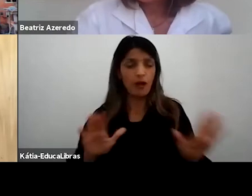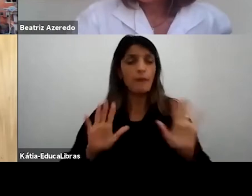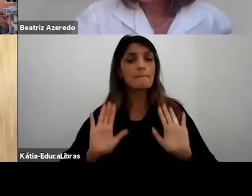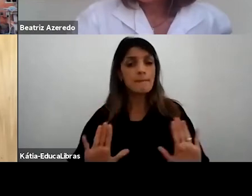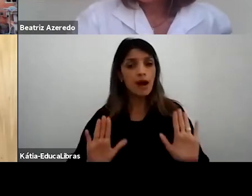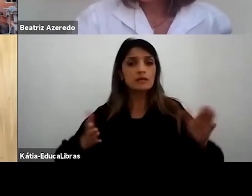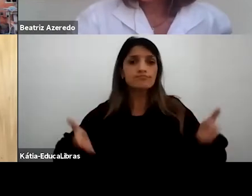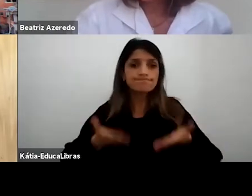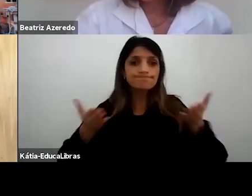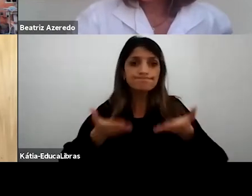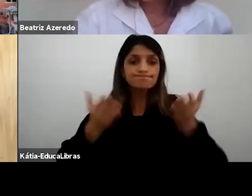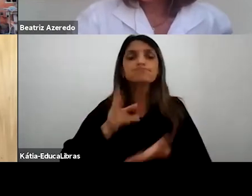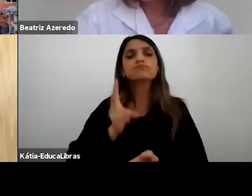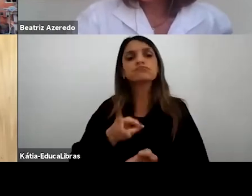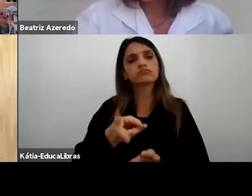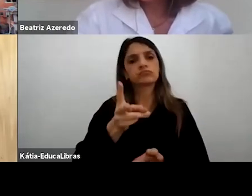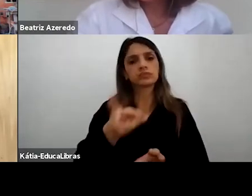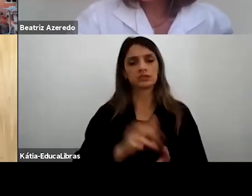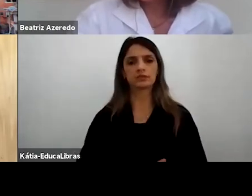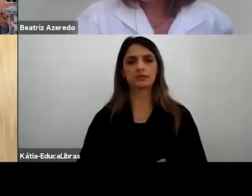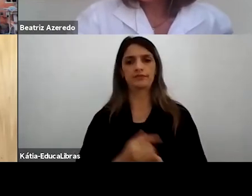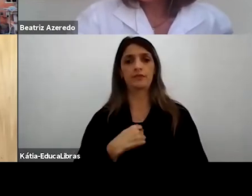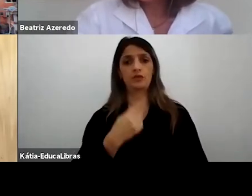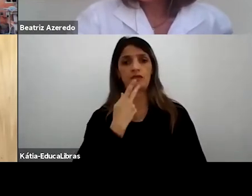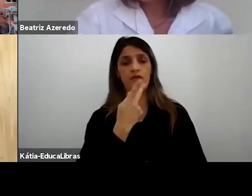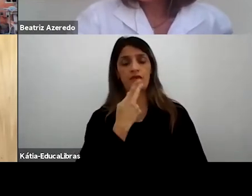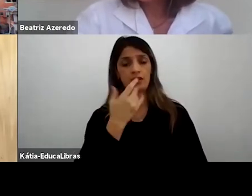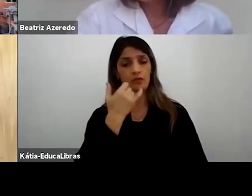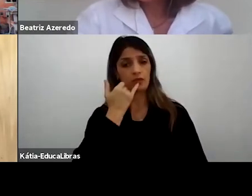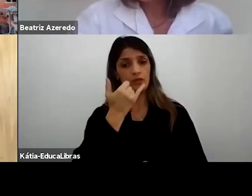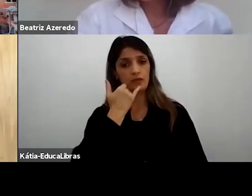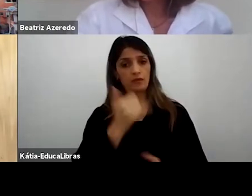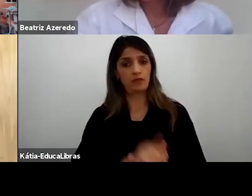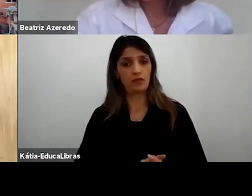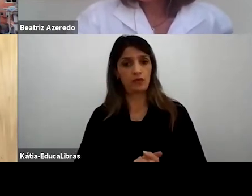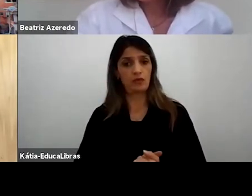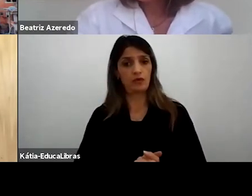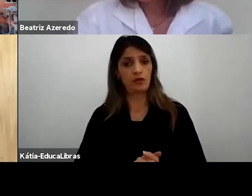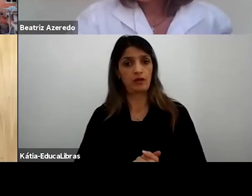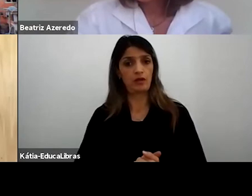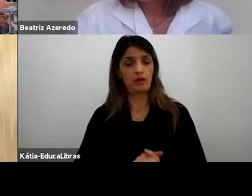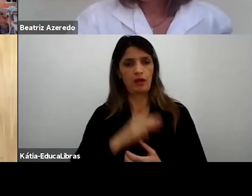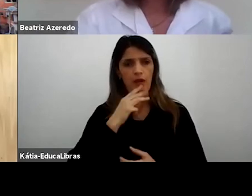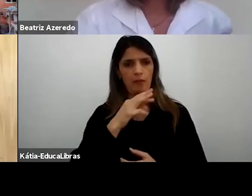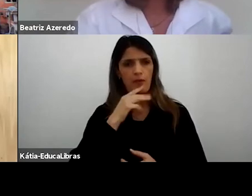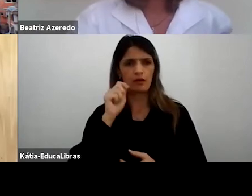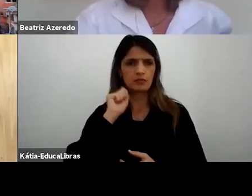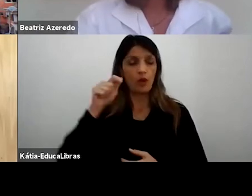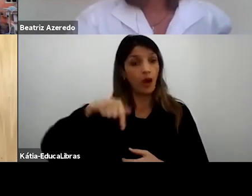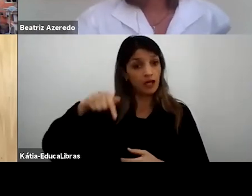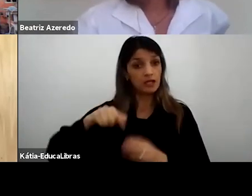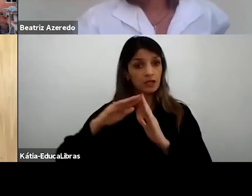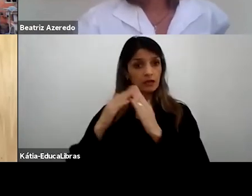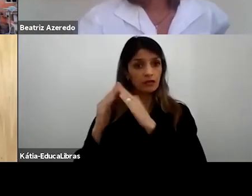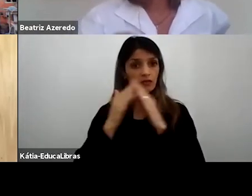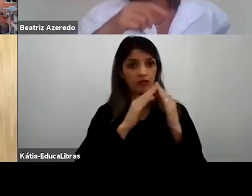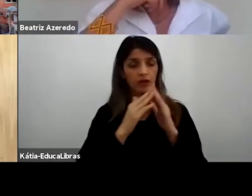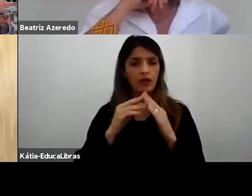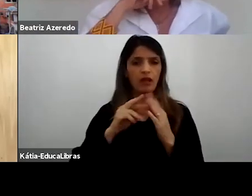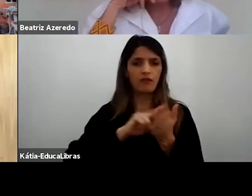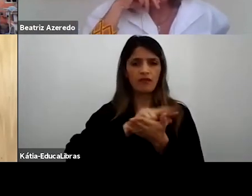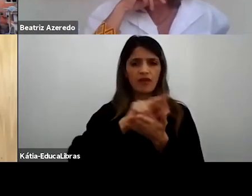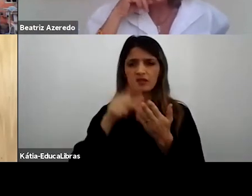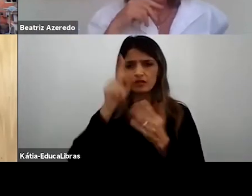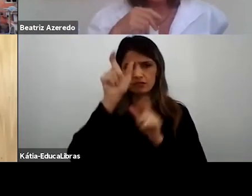estava contando para você no telefone de que a gente viveu em março, em abril, aqui em Paraisópolis, muita gente ajudou, mas